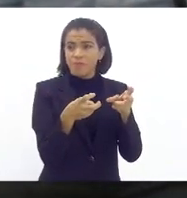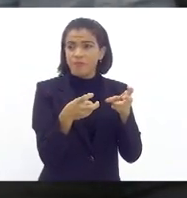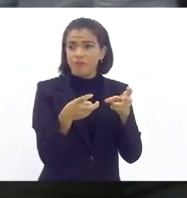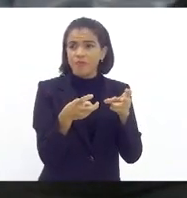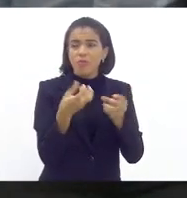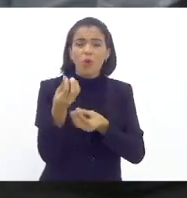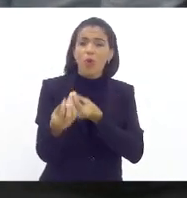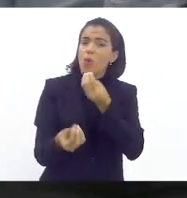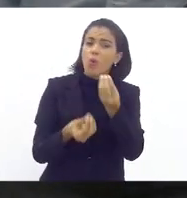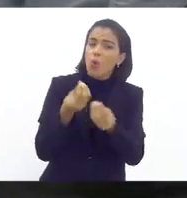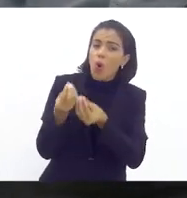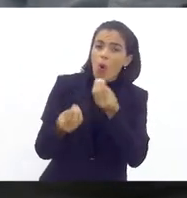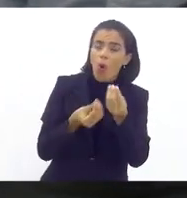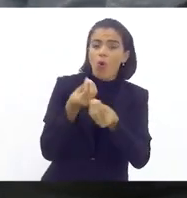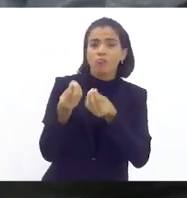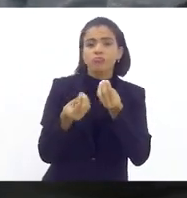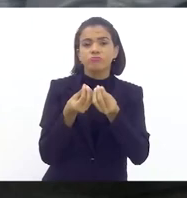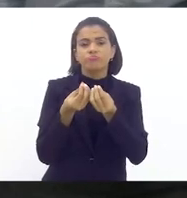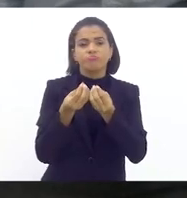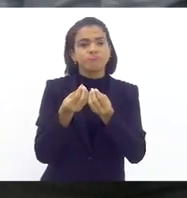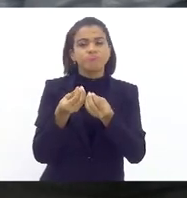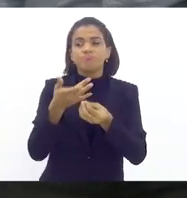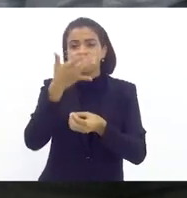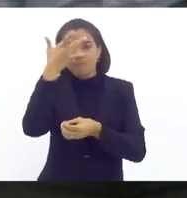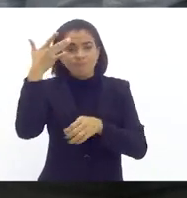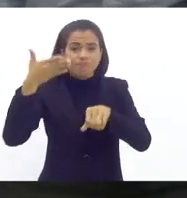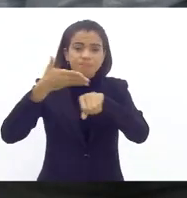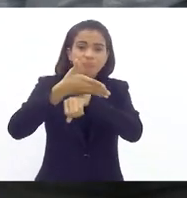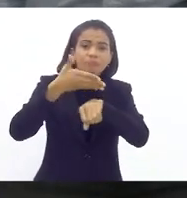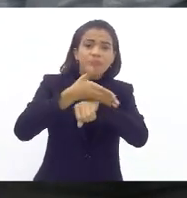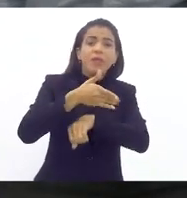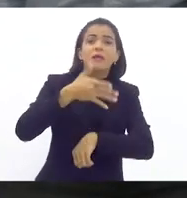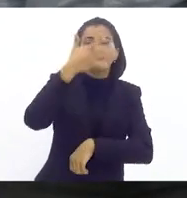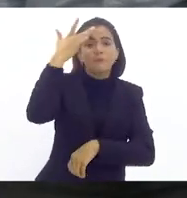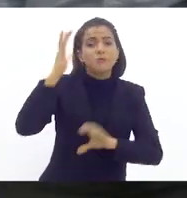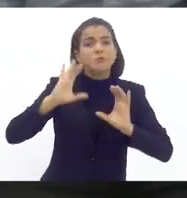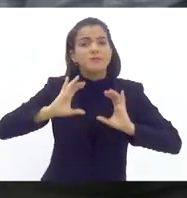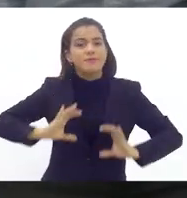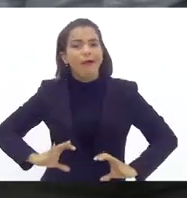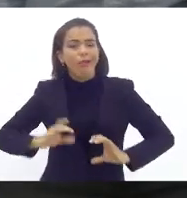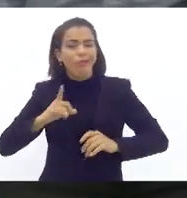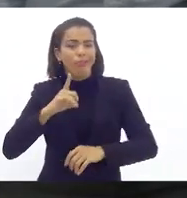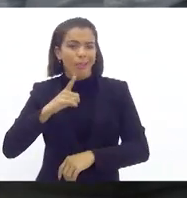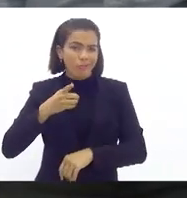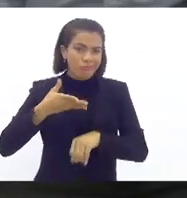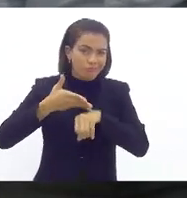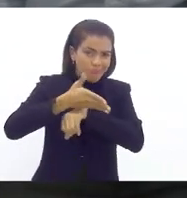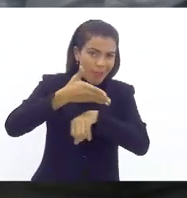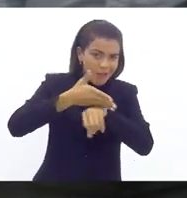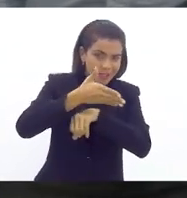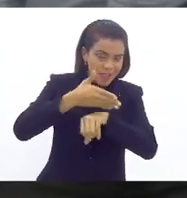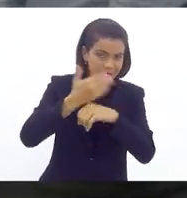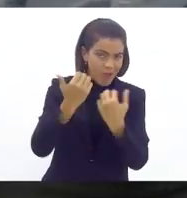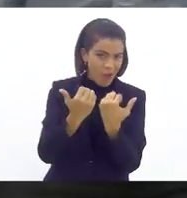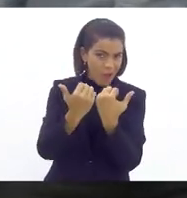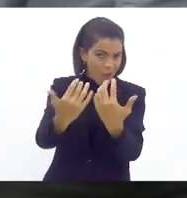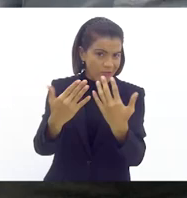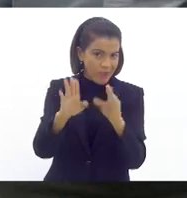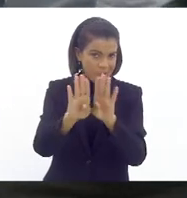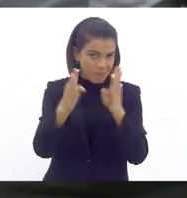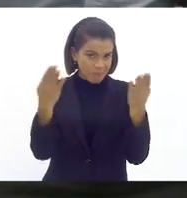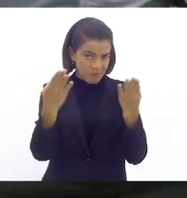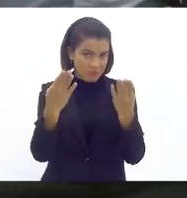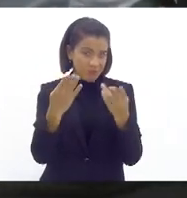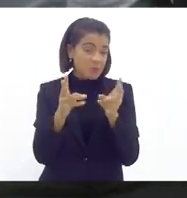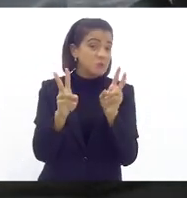como tem acesso a uma audiência pública, quem são os cidadãos que têm acesso a uma audiência pública que geralmente está falando sobre